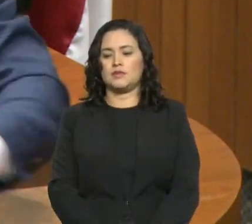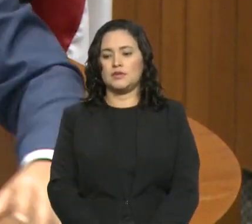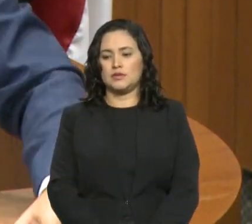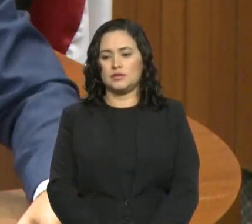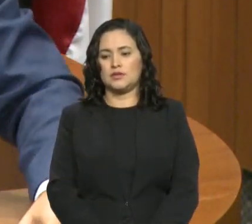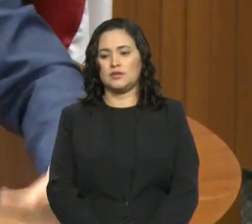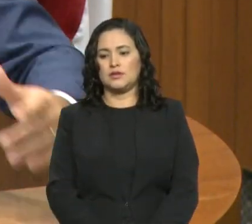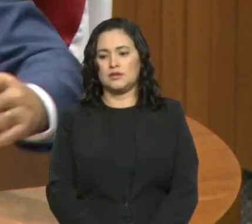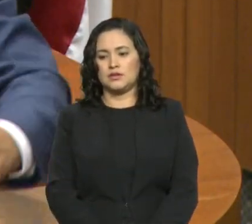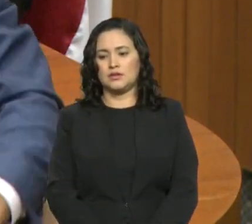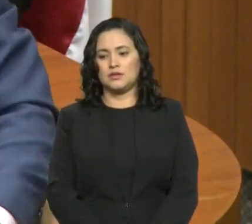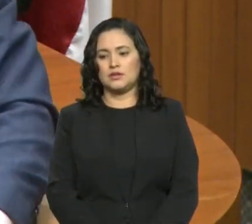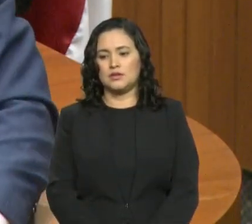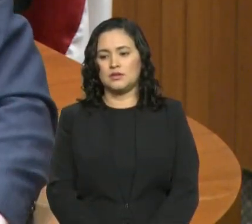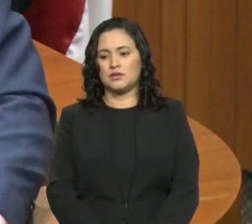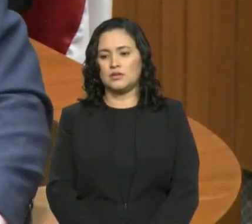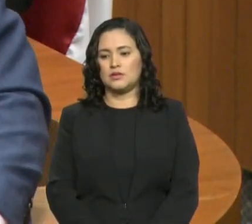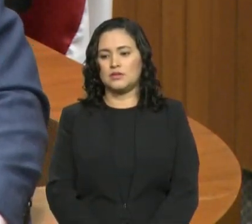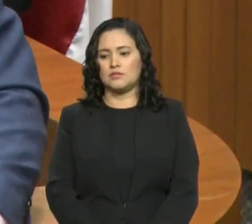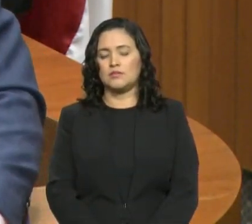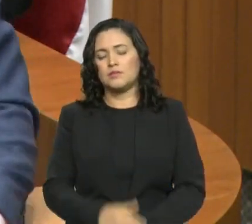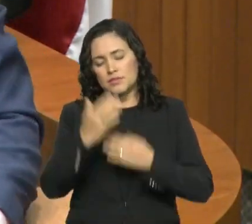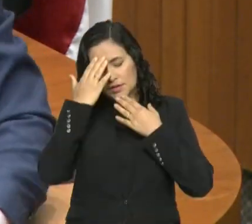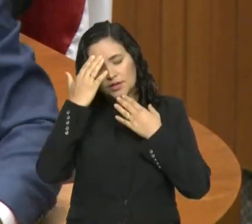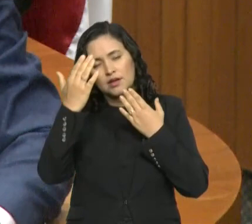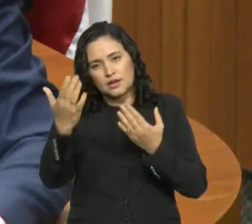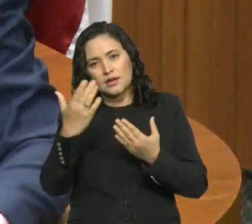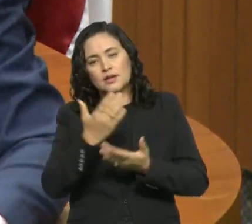Já vai incluir o seu nome, deputado Ricardo. No mais, muito obrigado